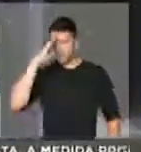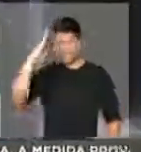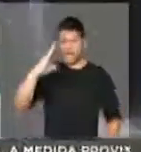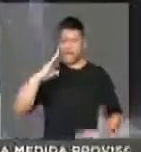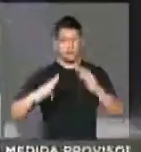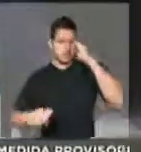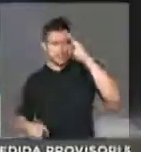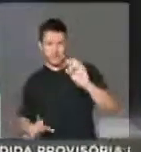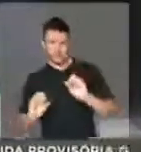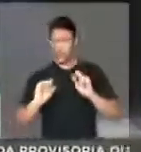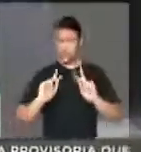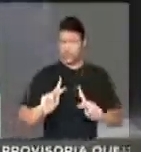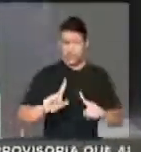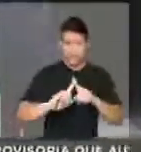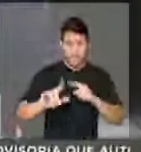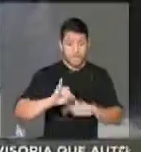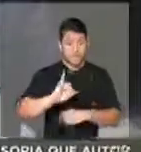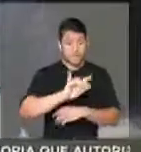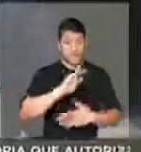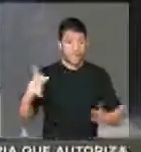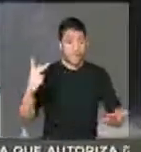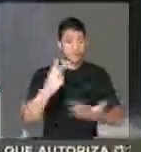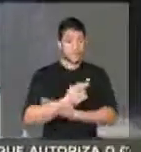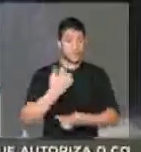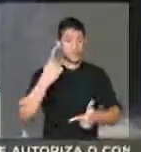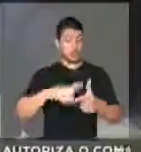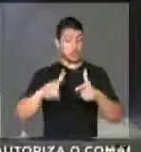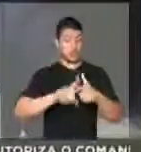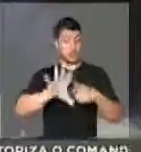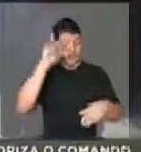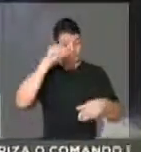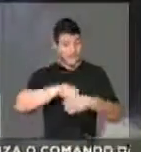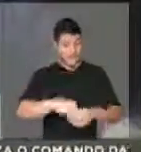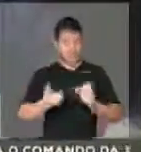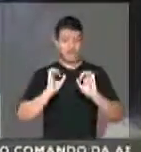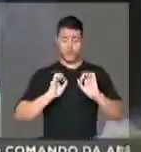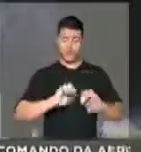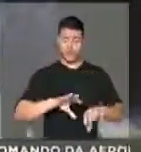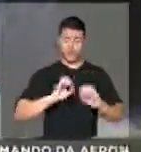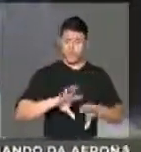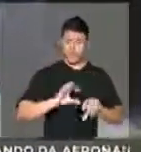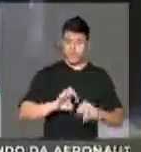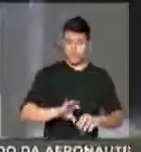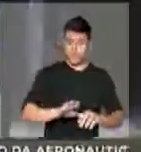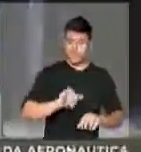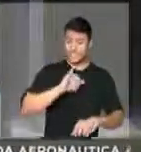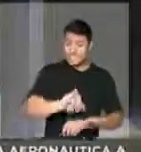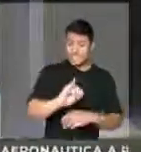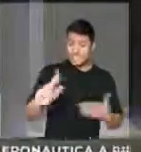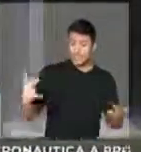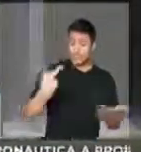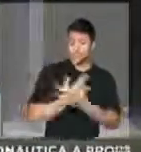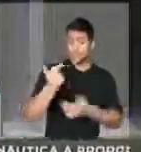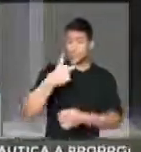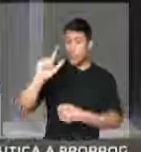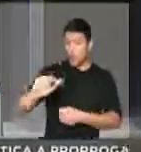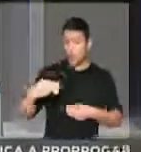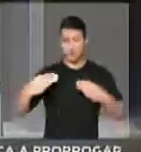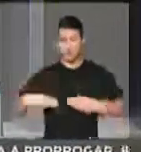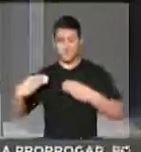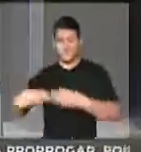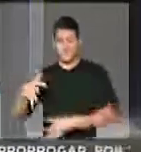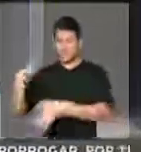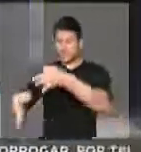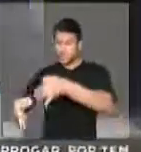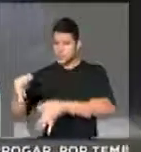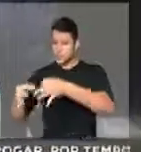educação brasileira estivesse ocorrendo no Ministério da Justiça, no Ministério da Segurança, no Ministério da